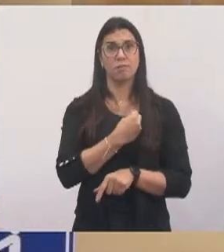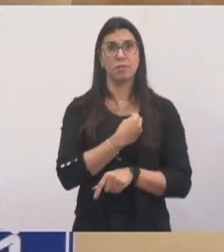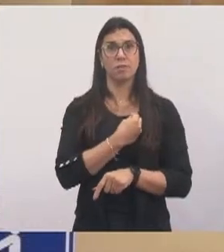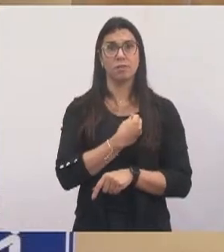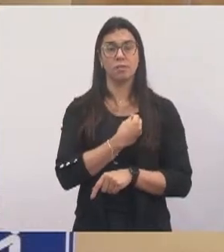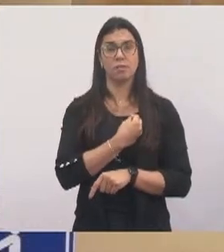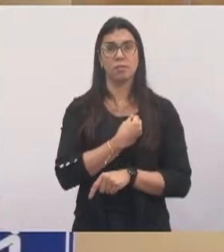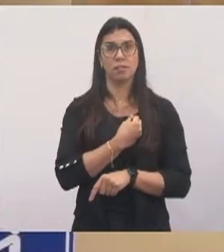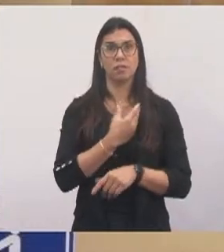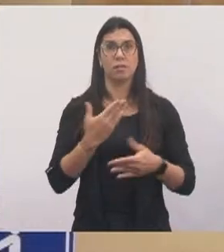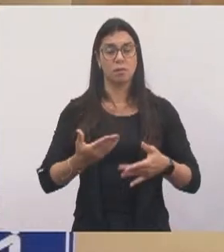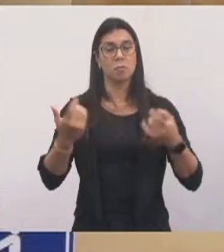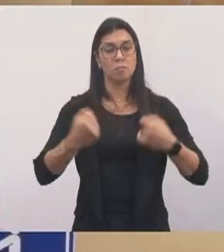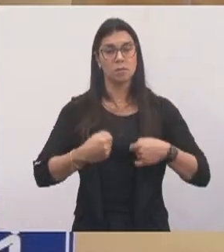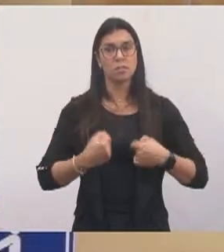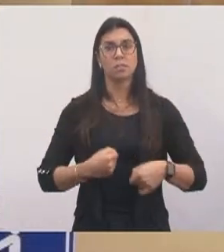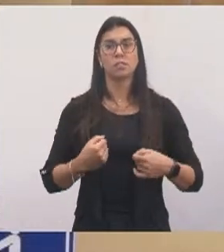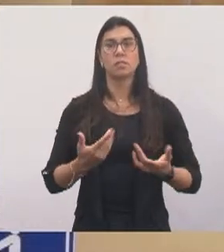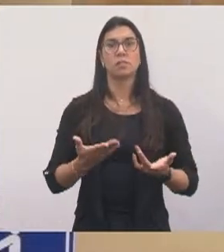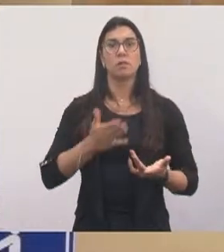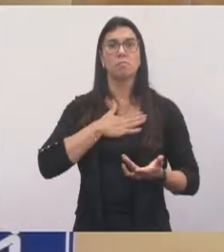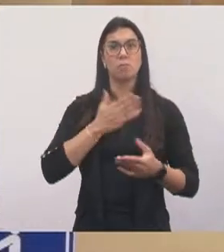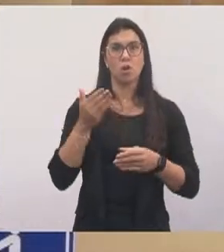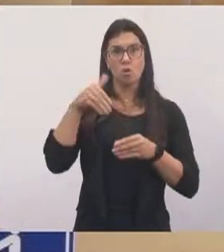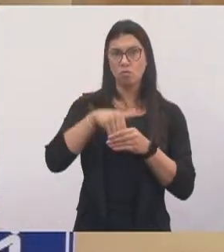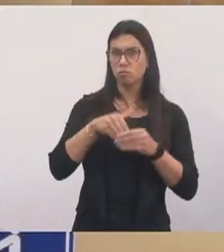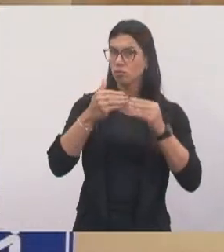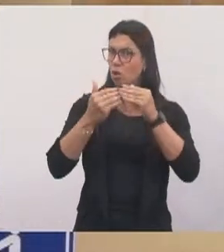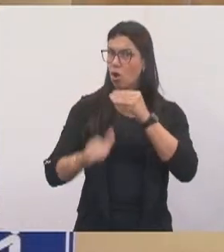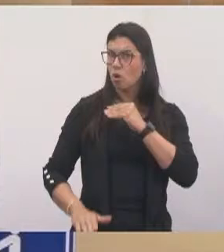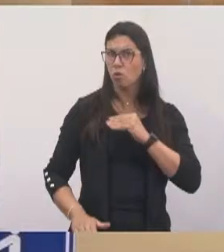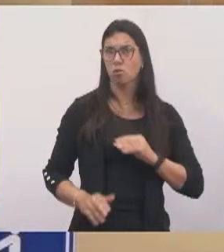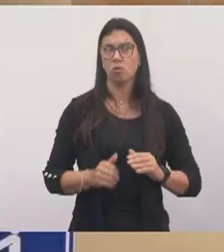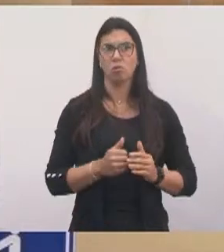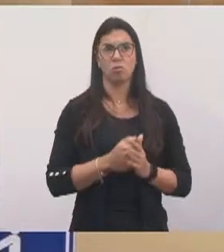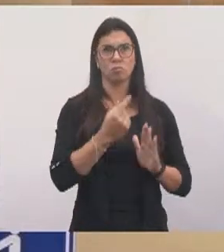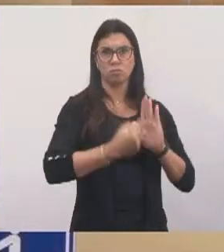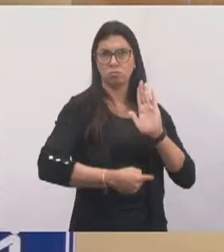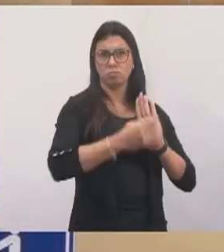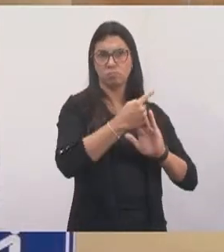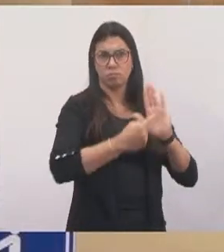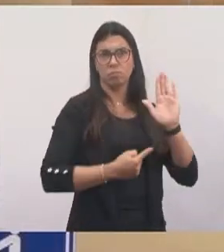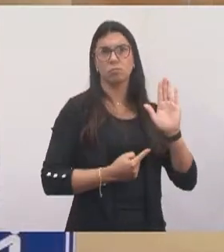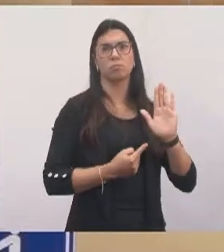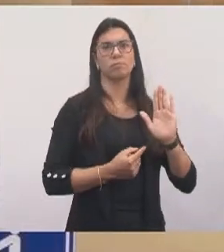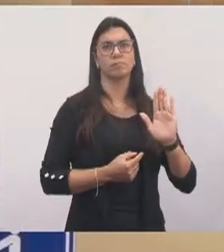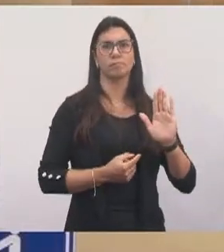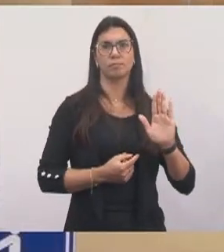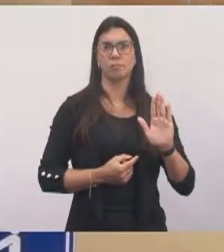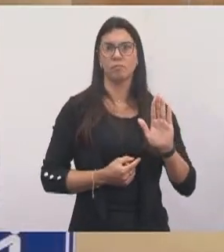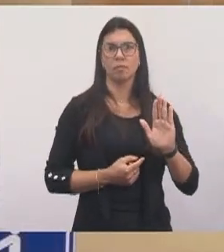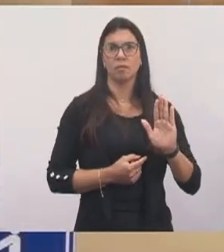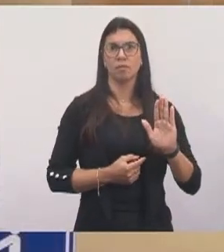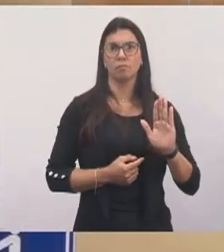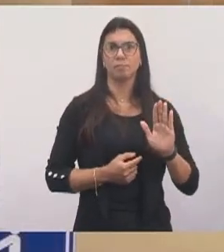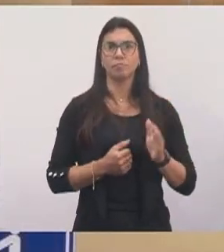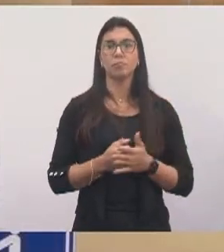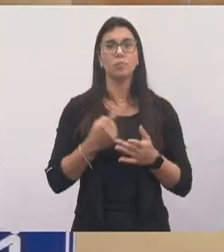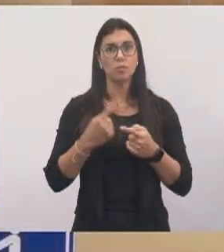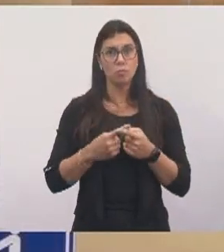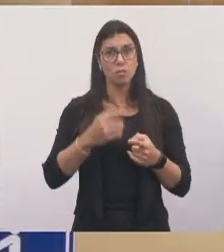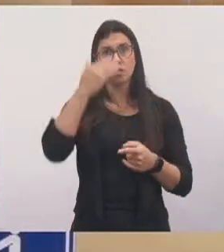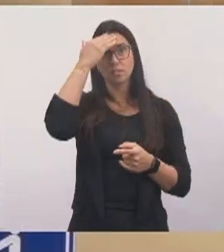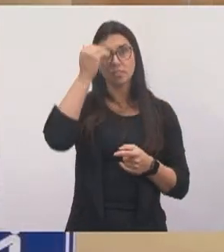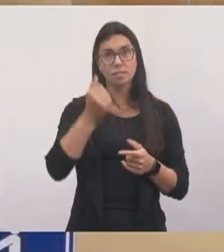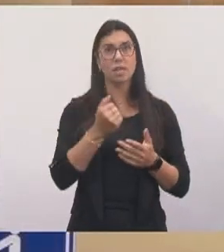análise? Então externo aqui meu voto contrário a esse veto, contrário, porque eu sei que na prática